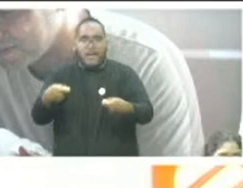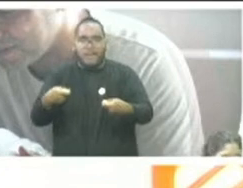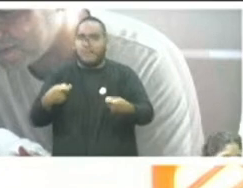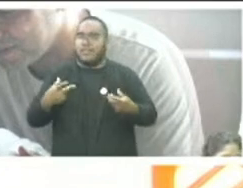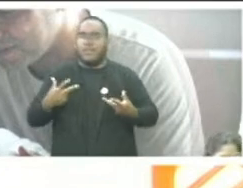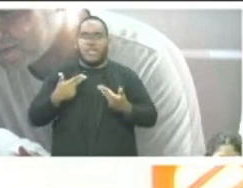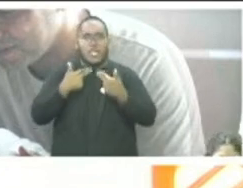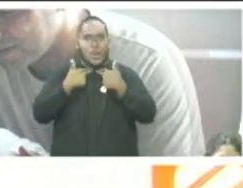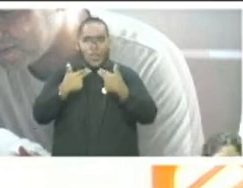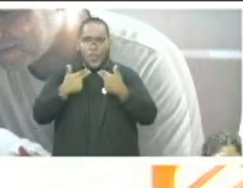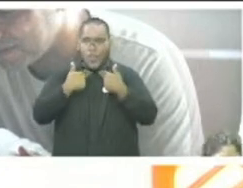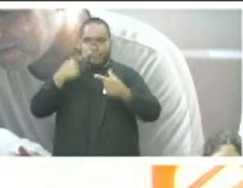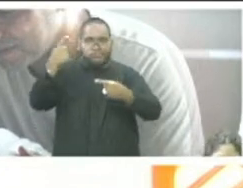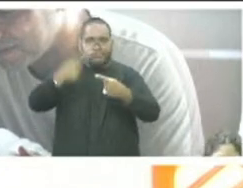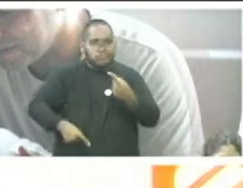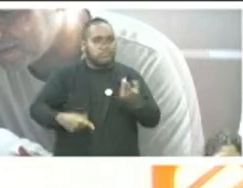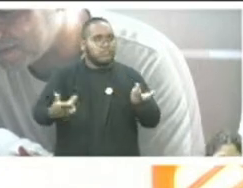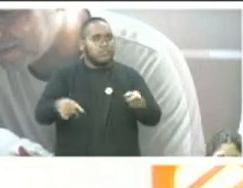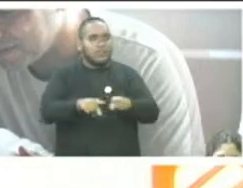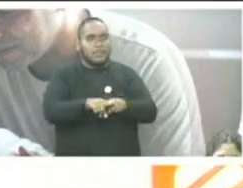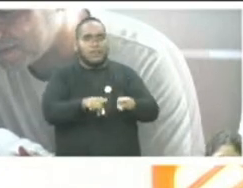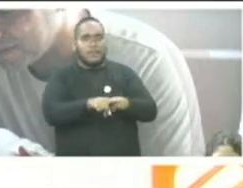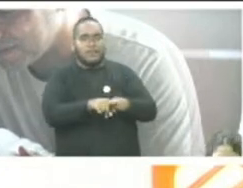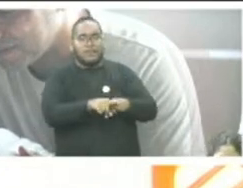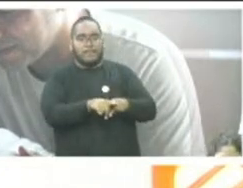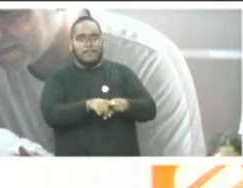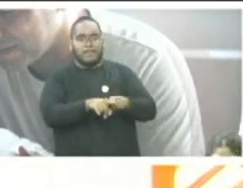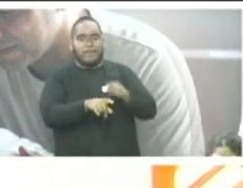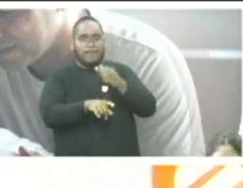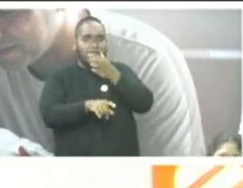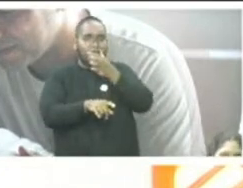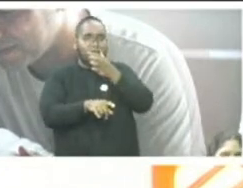de preferência, os aparelhos e eletrodos de